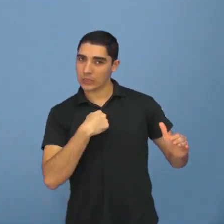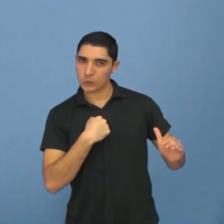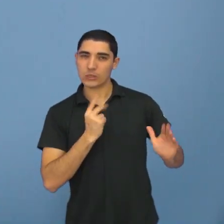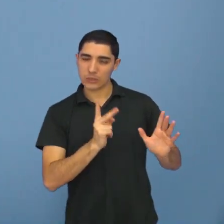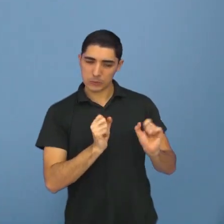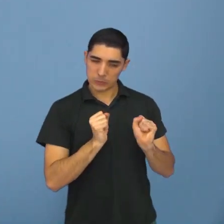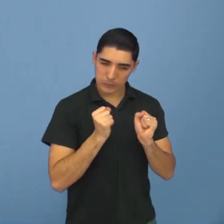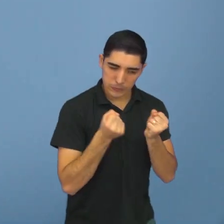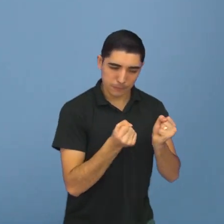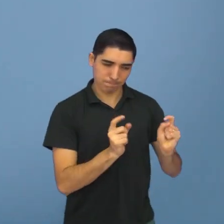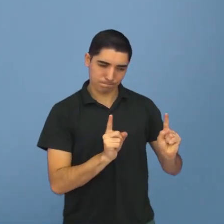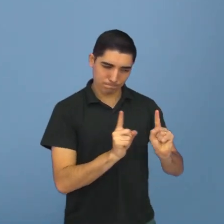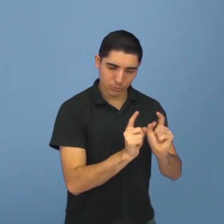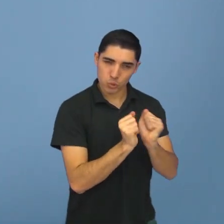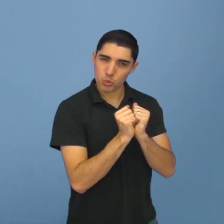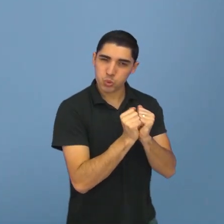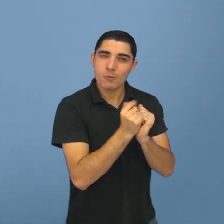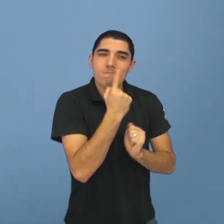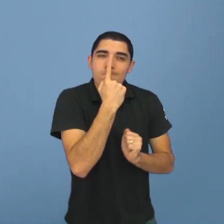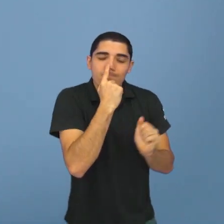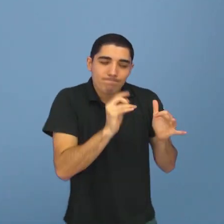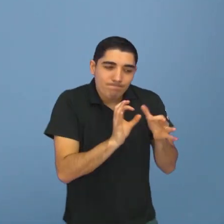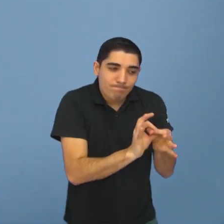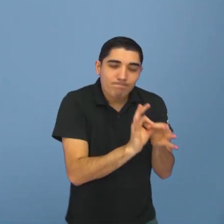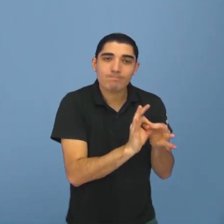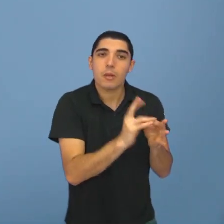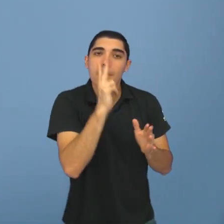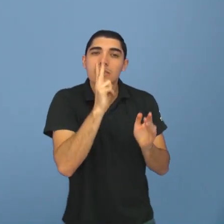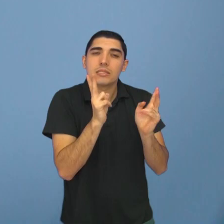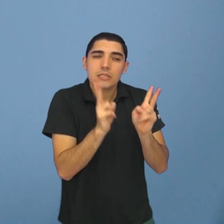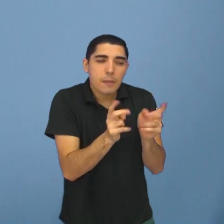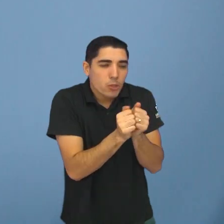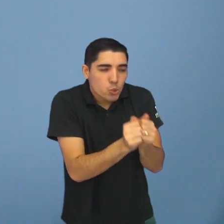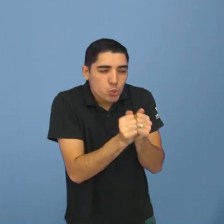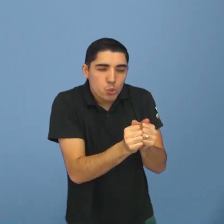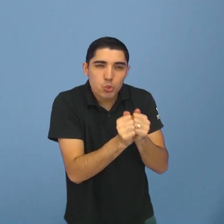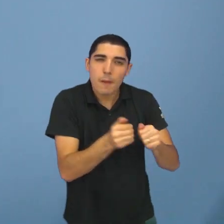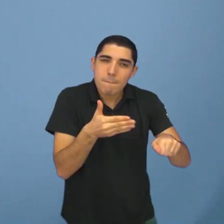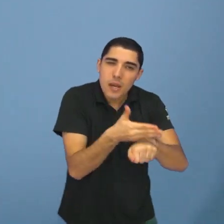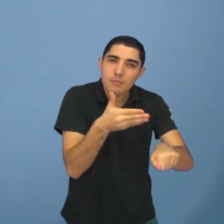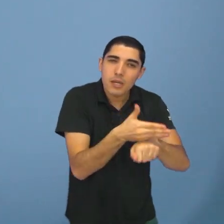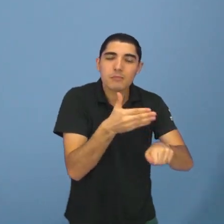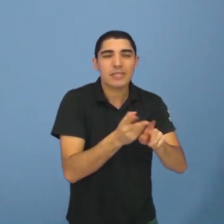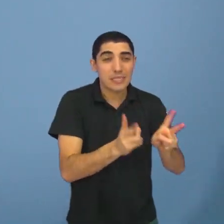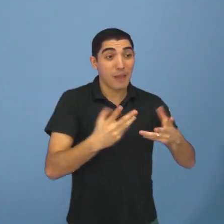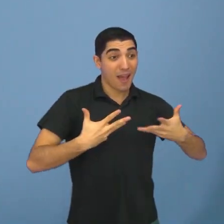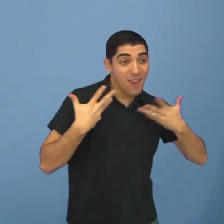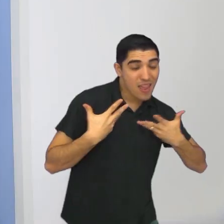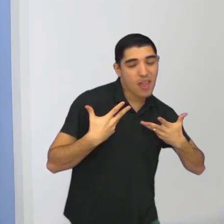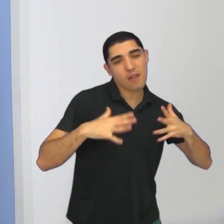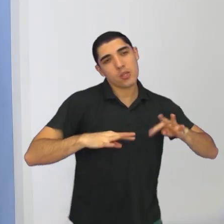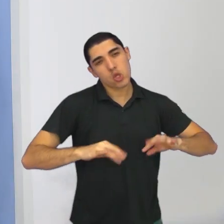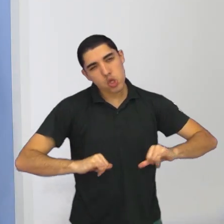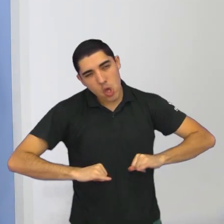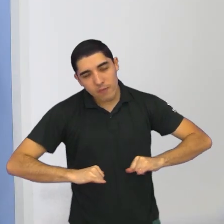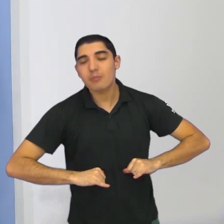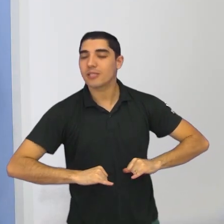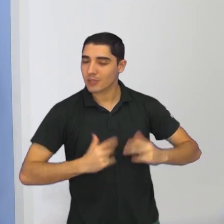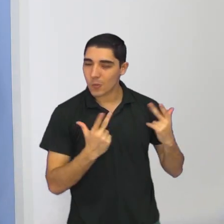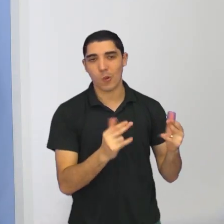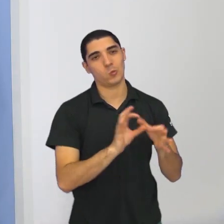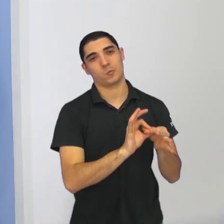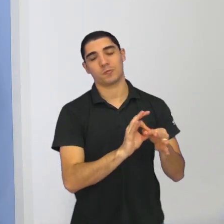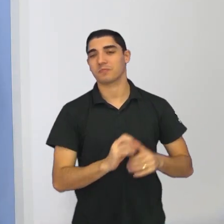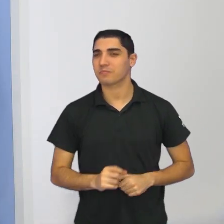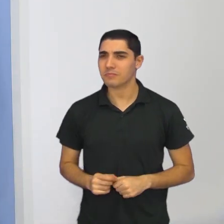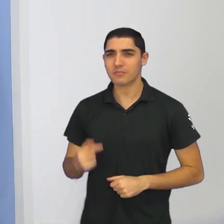se dedicar, né? E não participar de cada momento de alegria e de dor. Agora, Rose, antes da gente